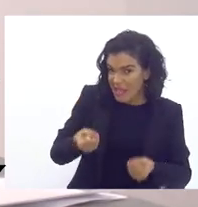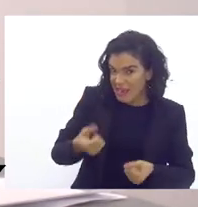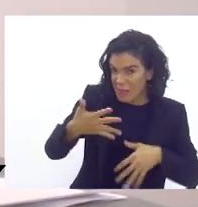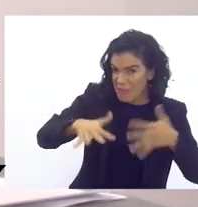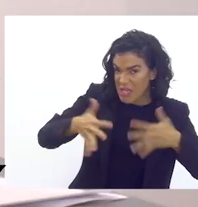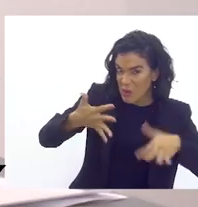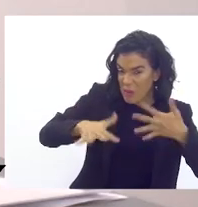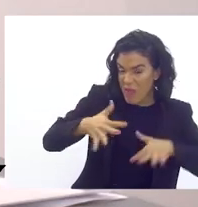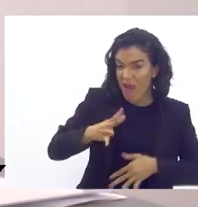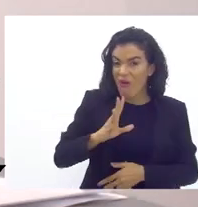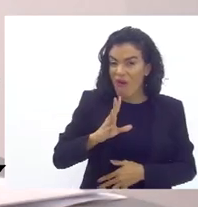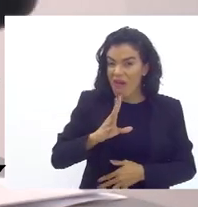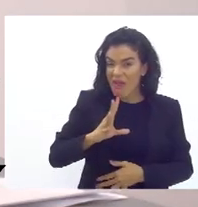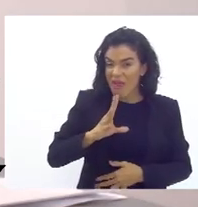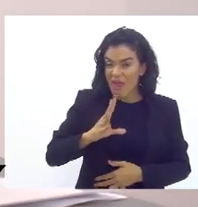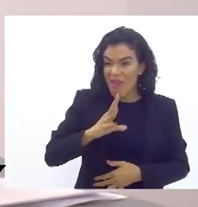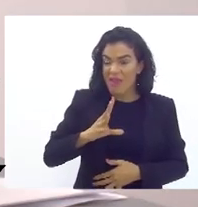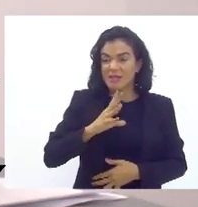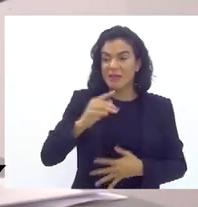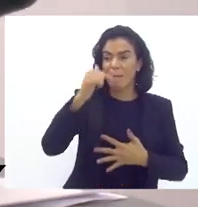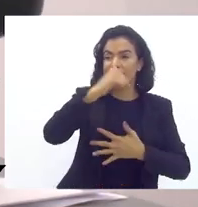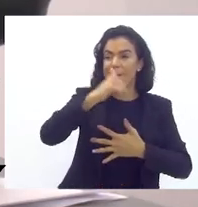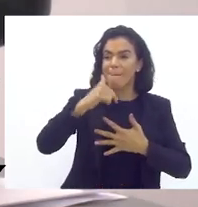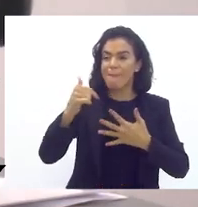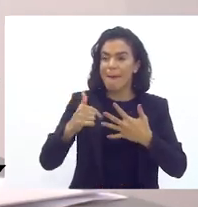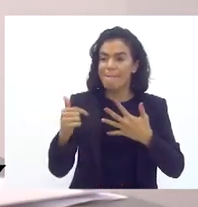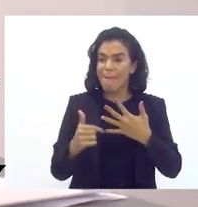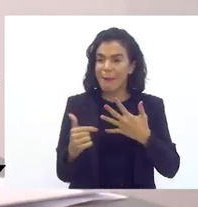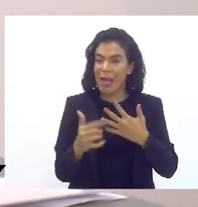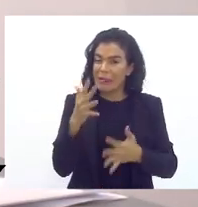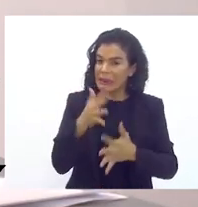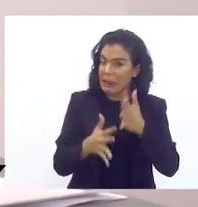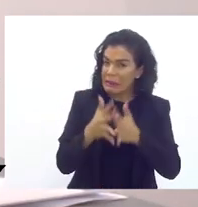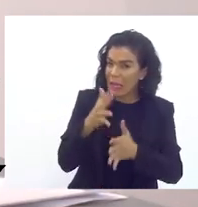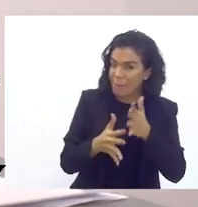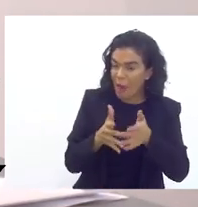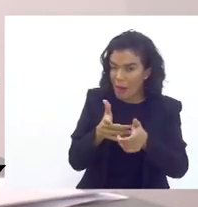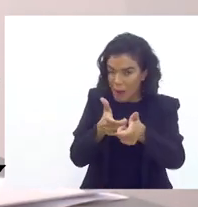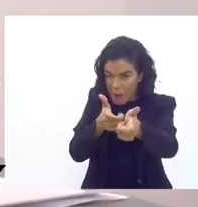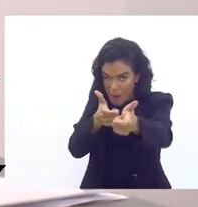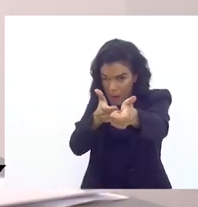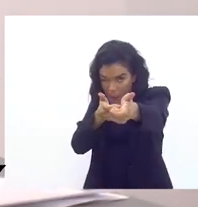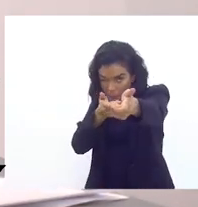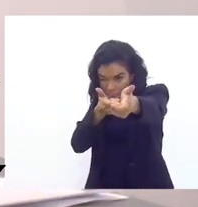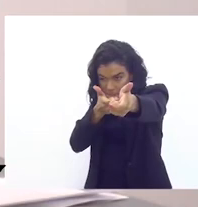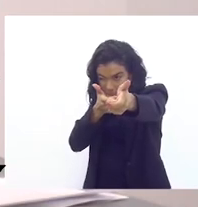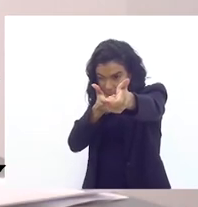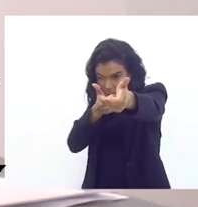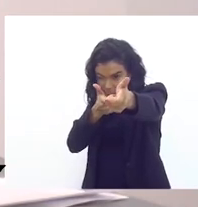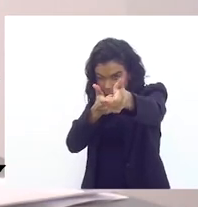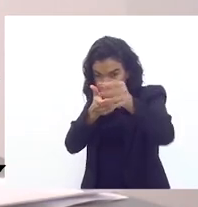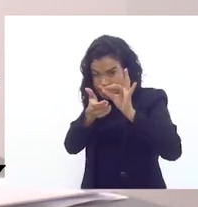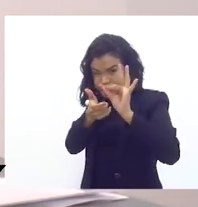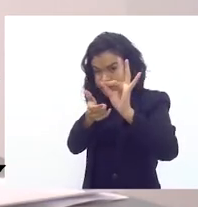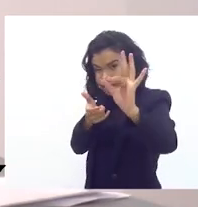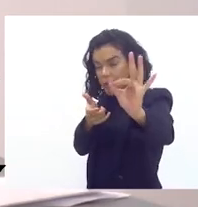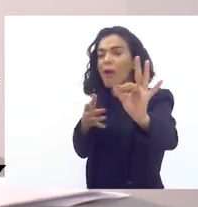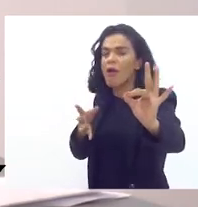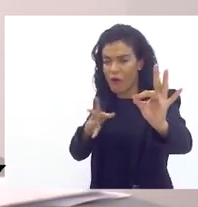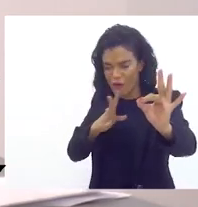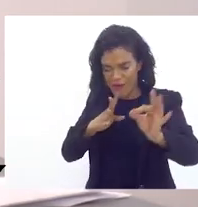conheça os fatores que influenciam aquele disparo que ele vai fazer de precisão é ele tem que